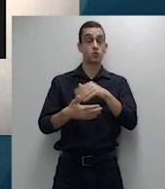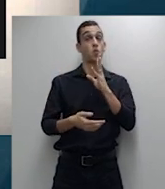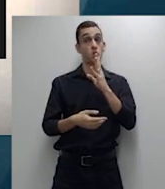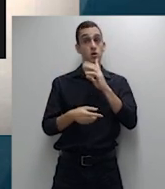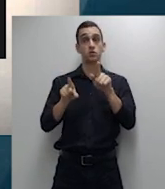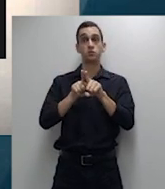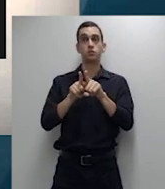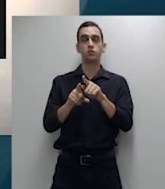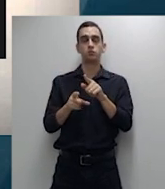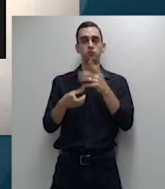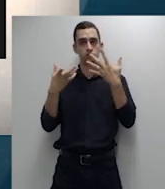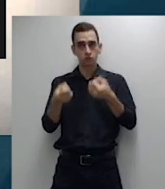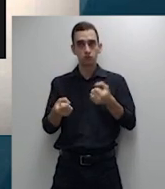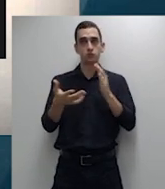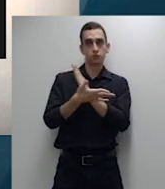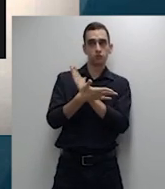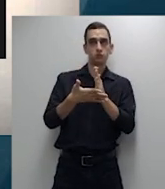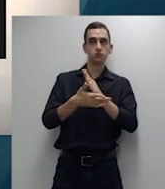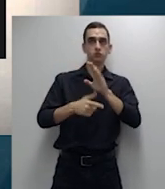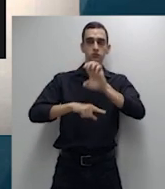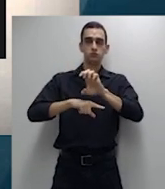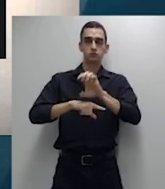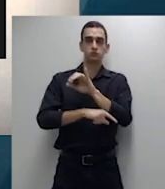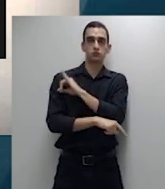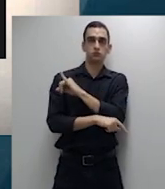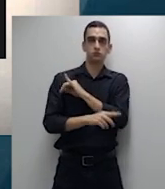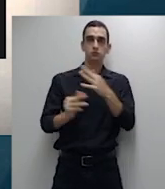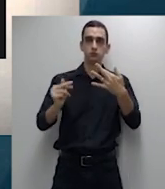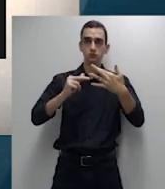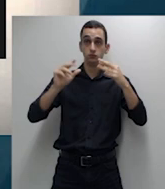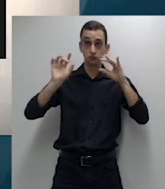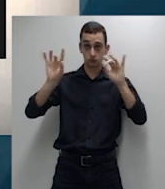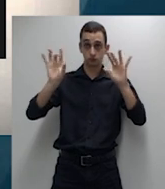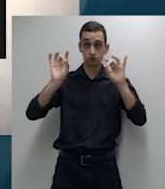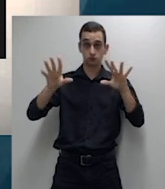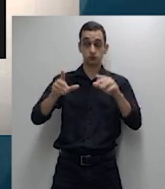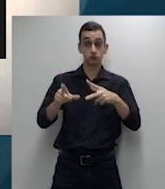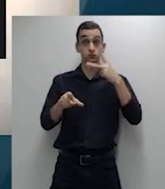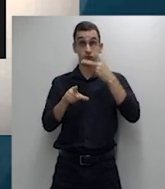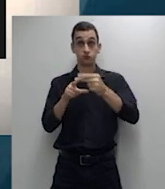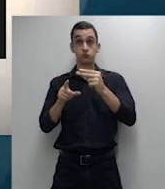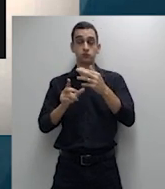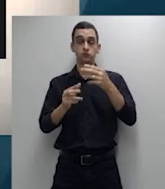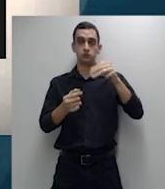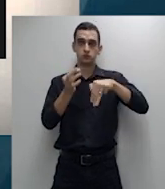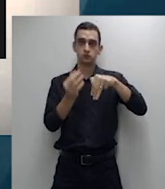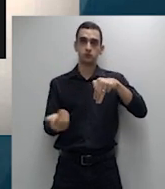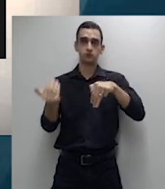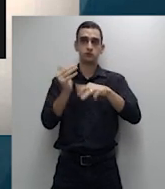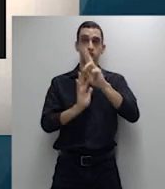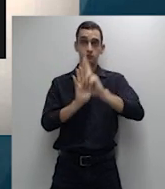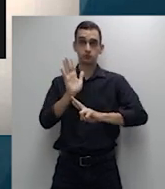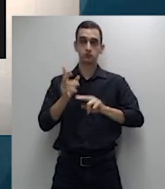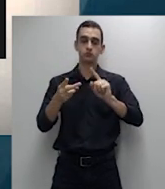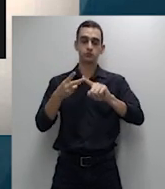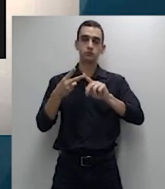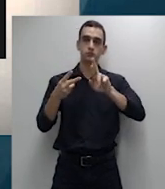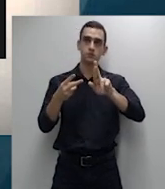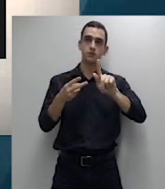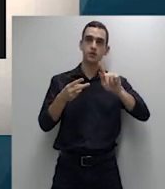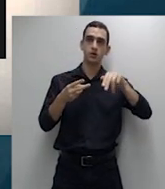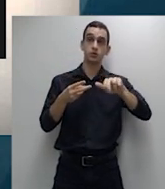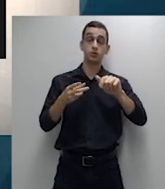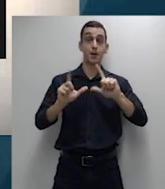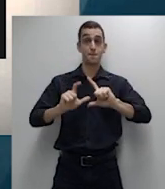o recurso do Estado do Rio de Janeiro e Vencido o relator emitirá Regina por